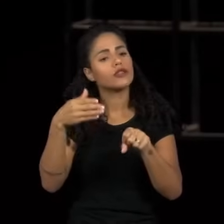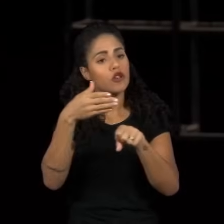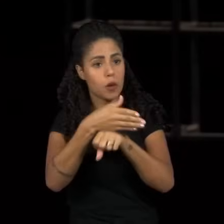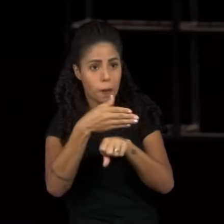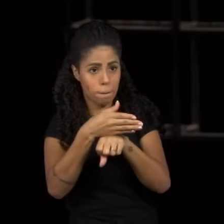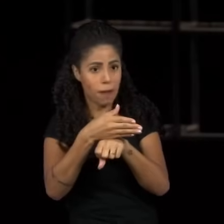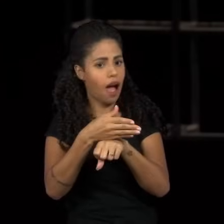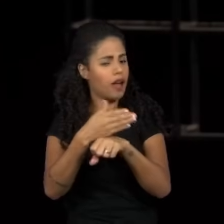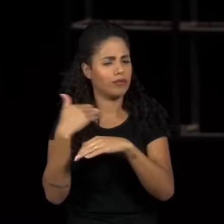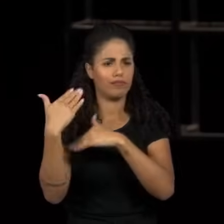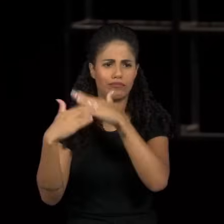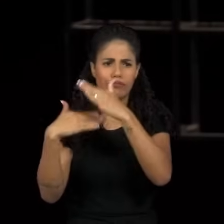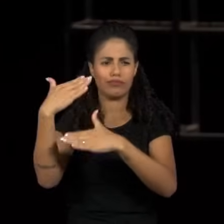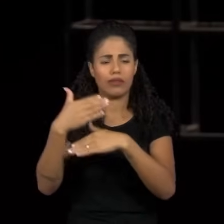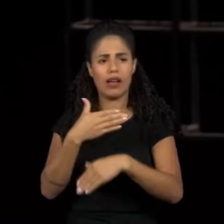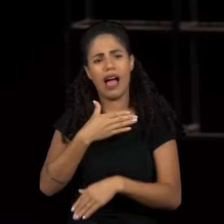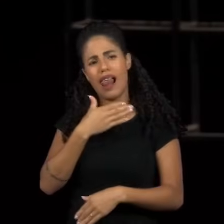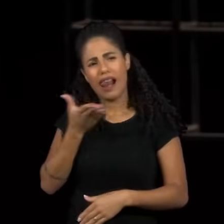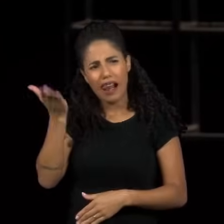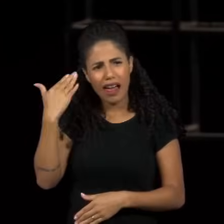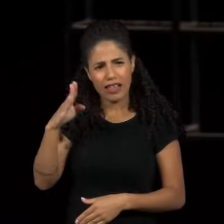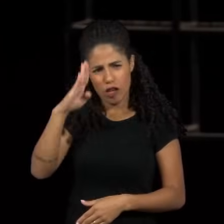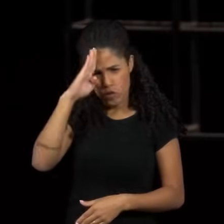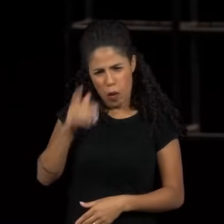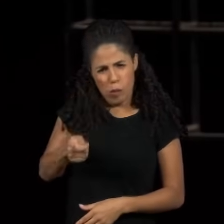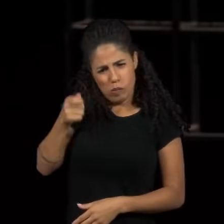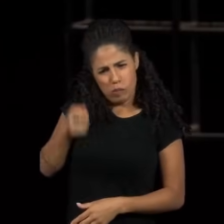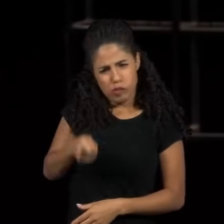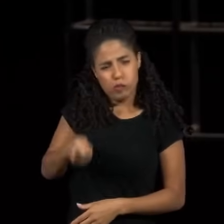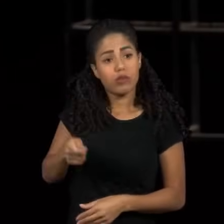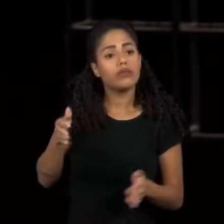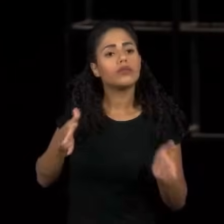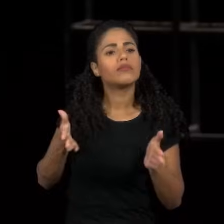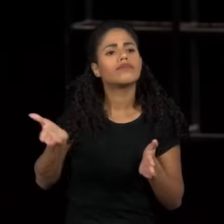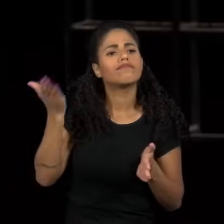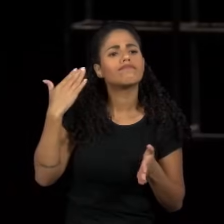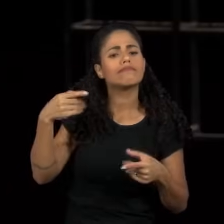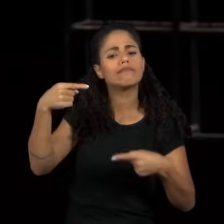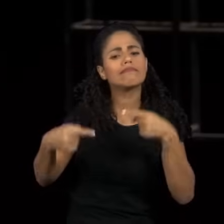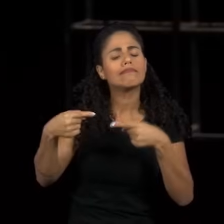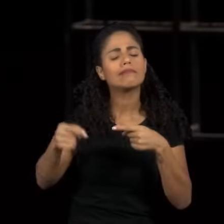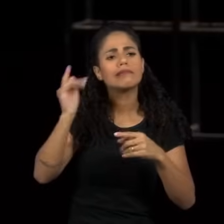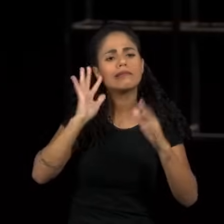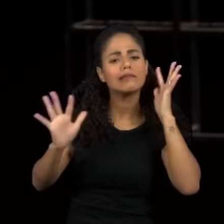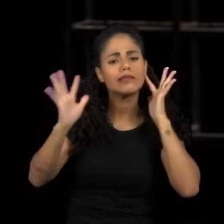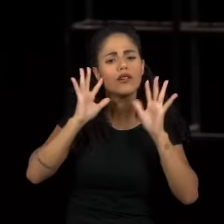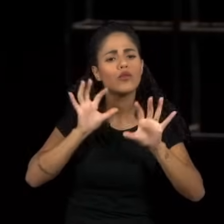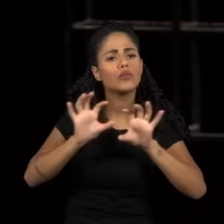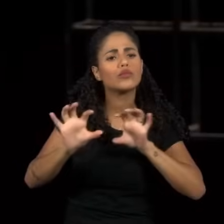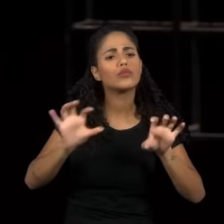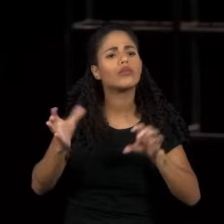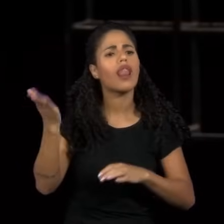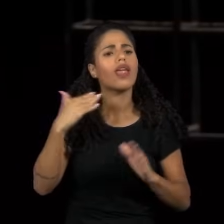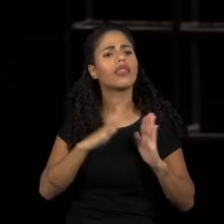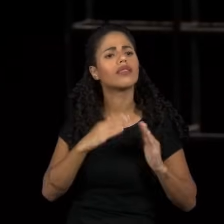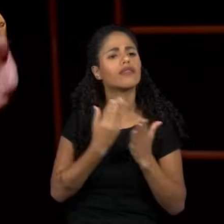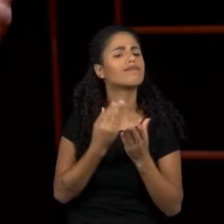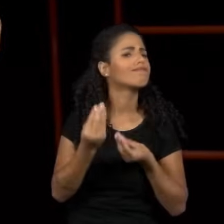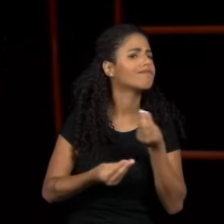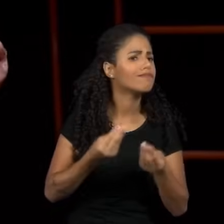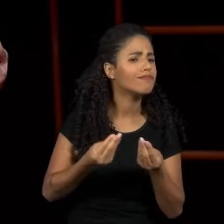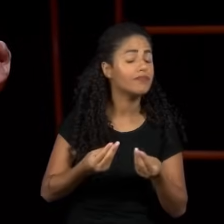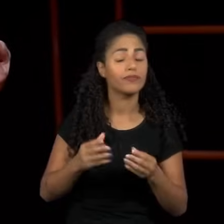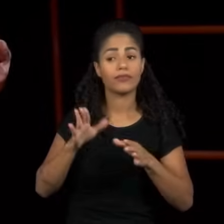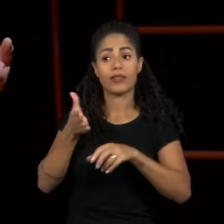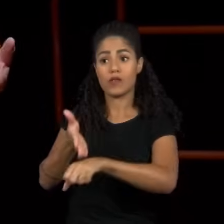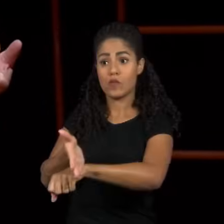né? Auge da ditadura militar. Foi. Que reflexos desse contexto político você sentia na escola? Um pouco